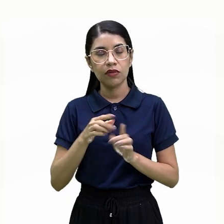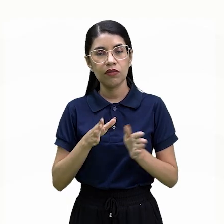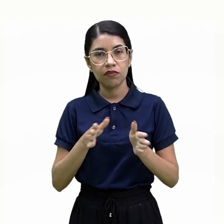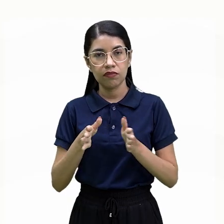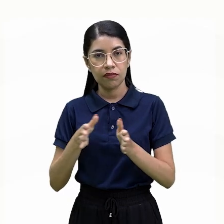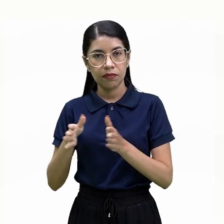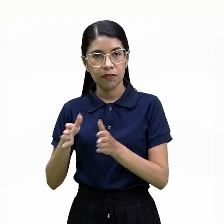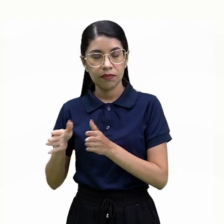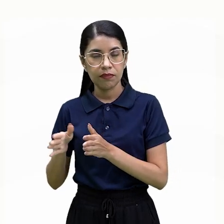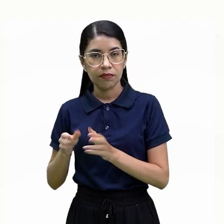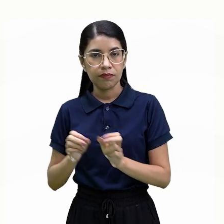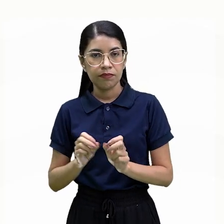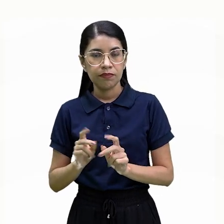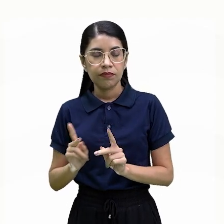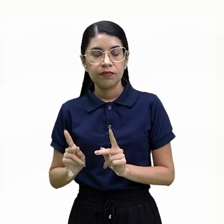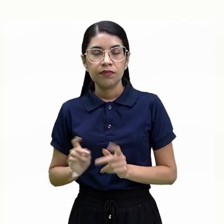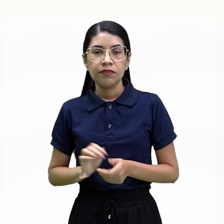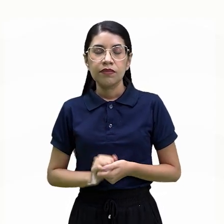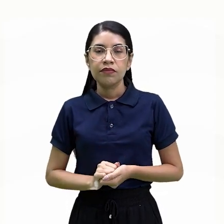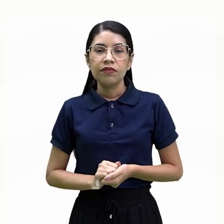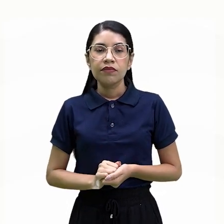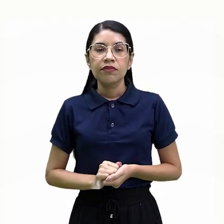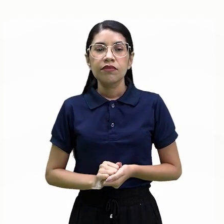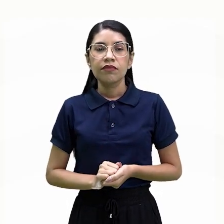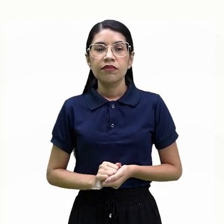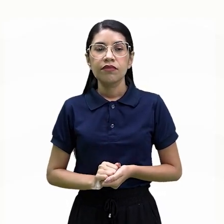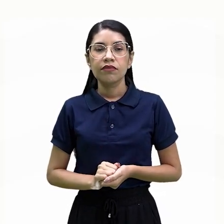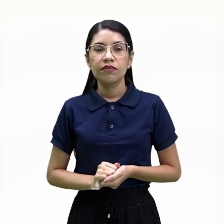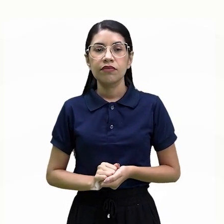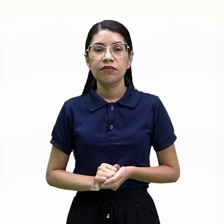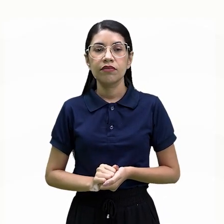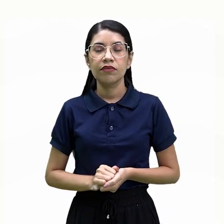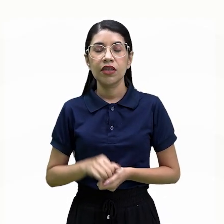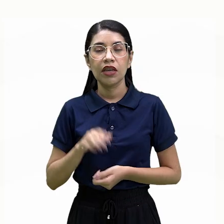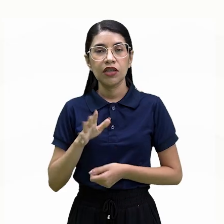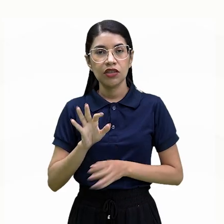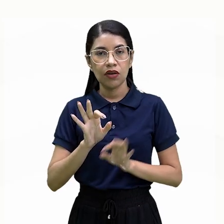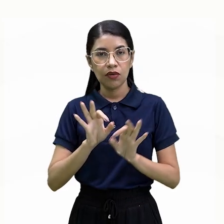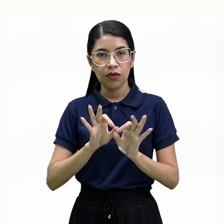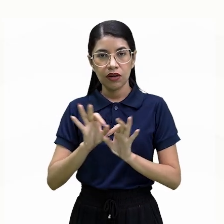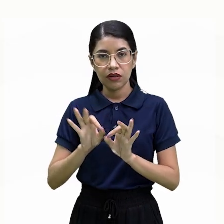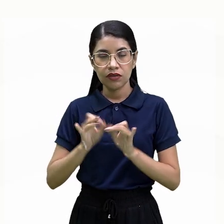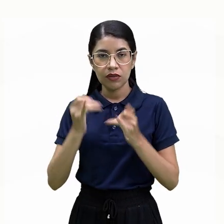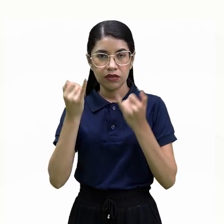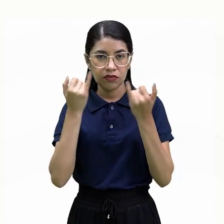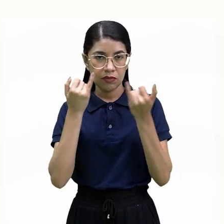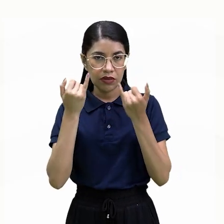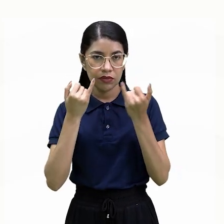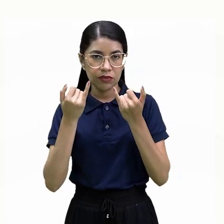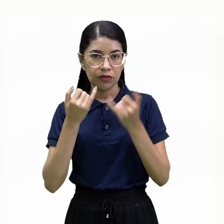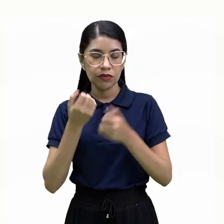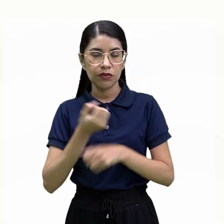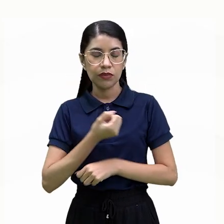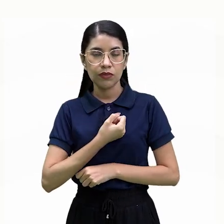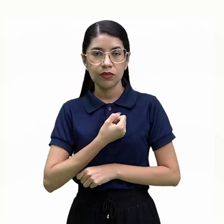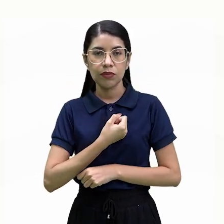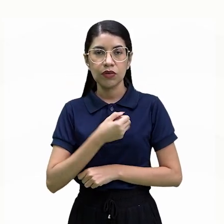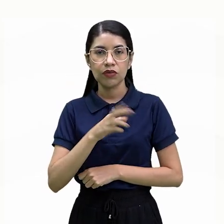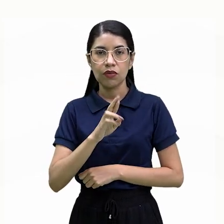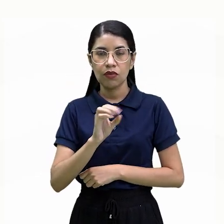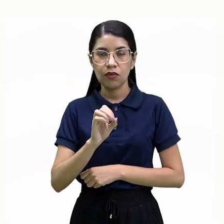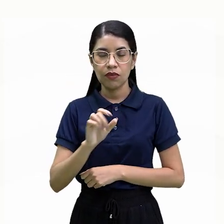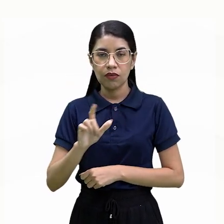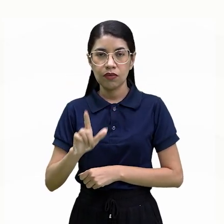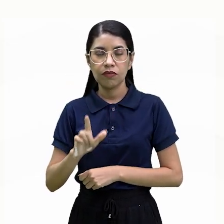Beleza? Tranquilo até aí? Muito bem. Então, eu já dei uma organizada nos meus dados, Tá aqui, ó. Fiz o rol,